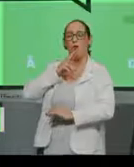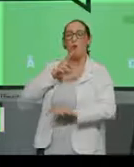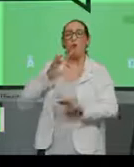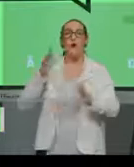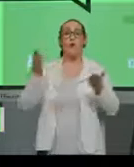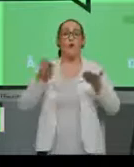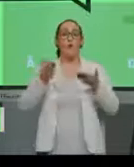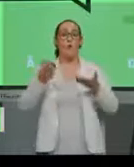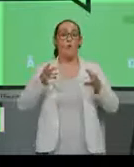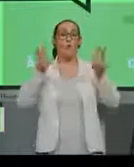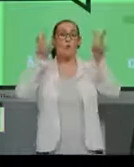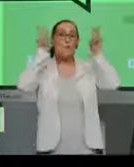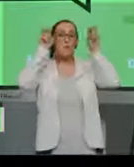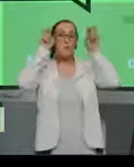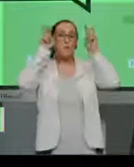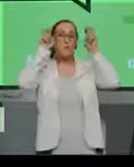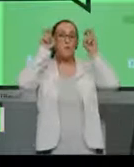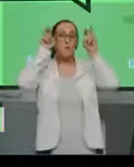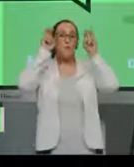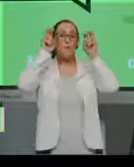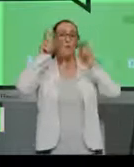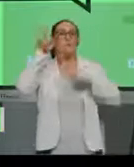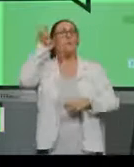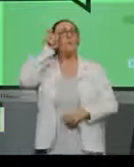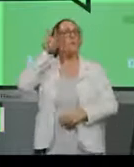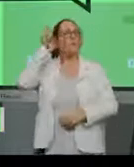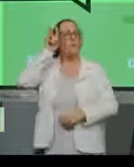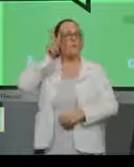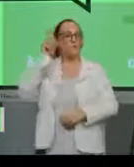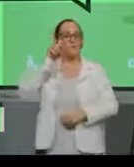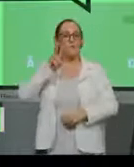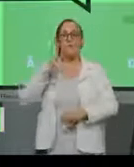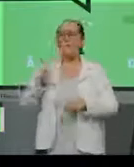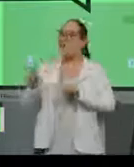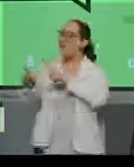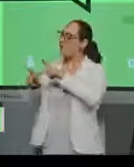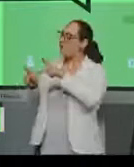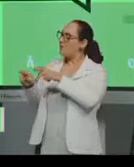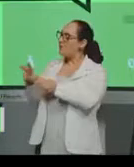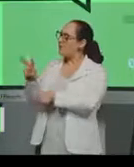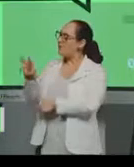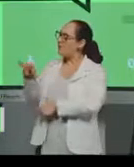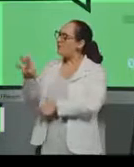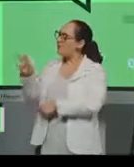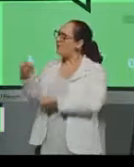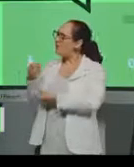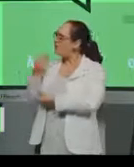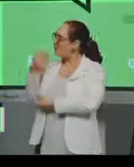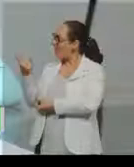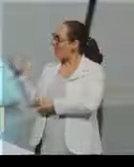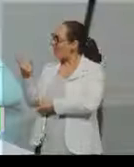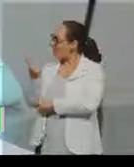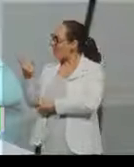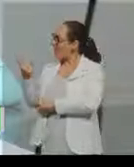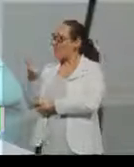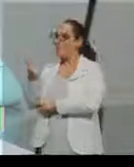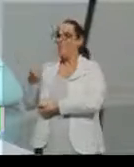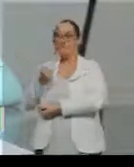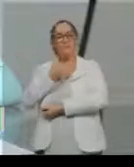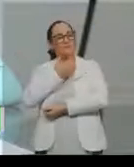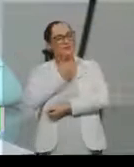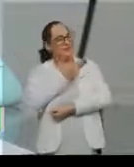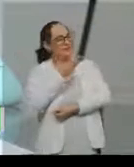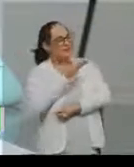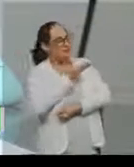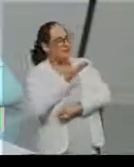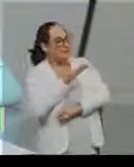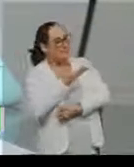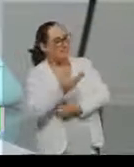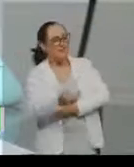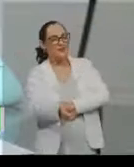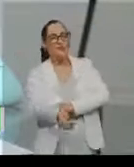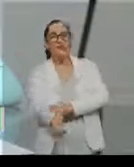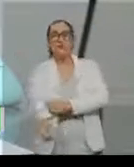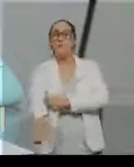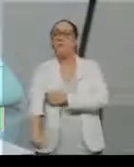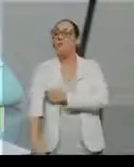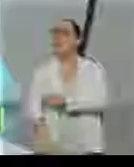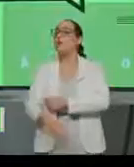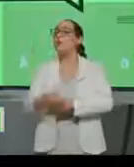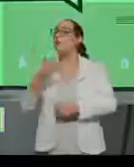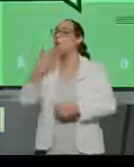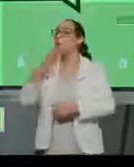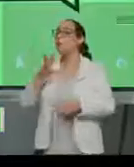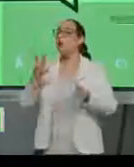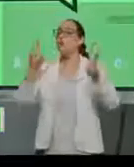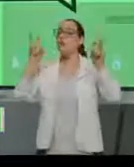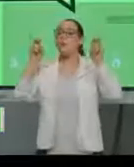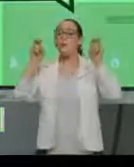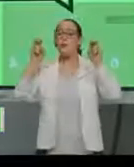hoje? Vamos começar com a professora Viviane. Professora Viviane, tudo bem? Tudo bem, Dani. Conta pra gente aí, quais foram os